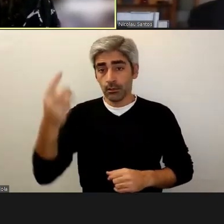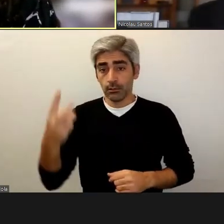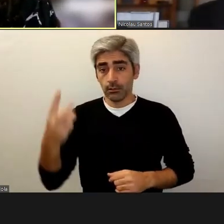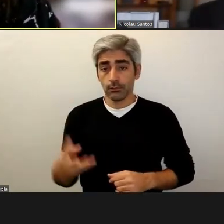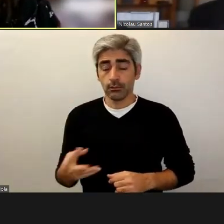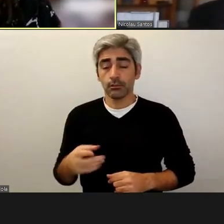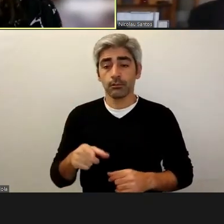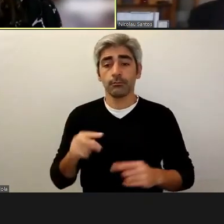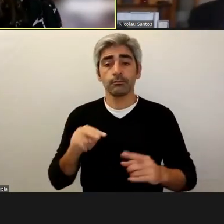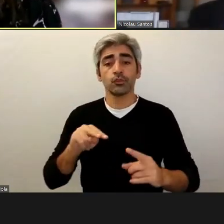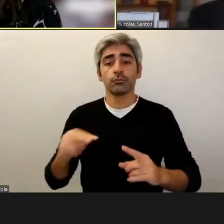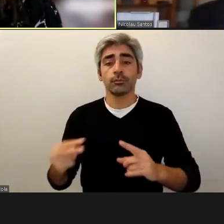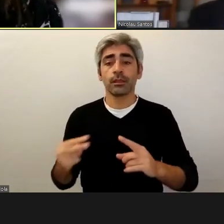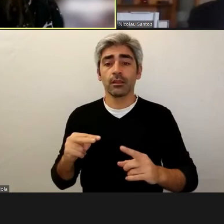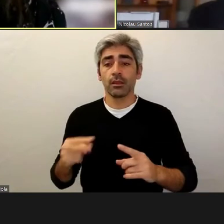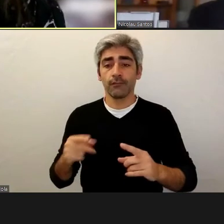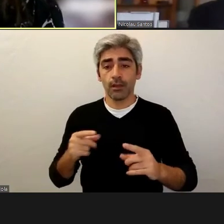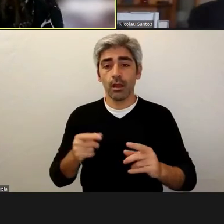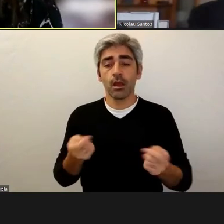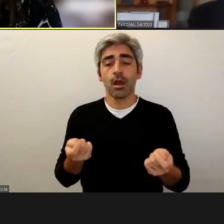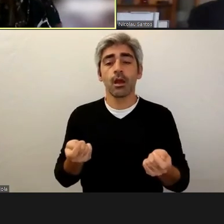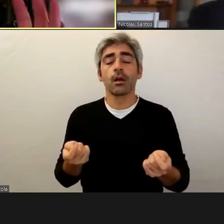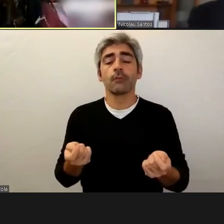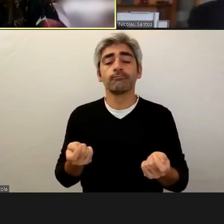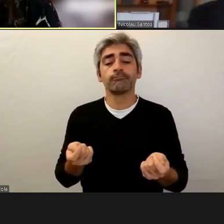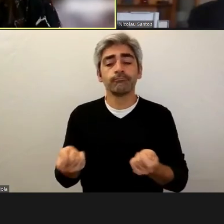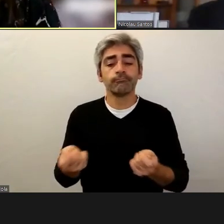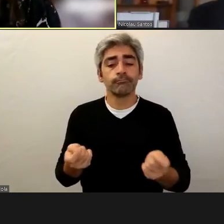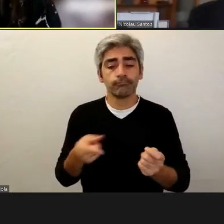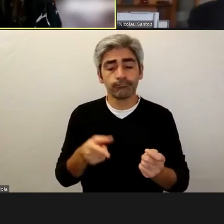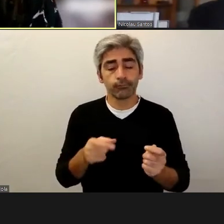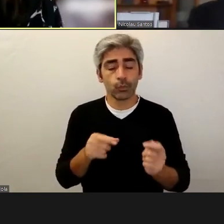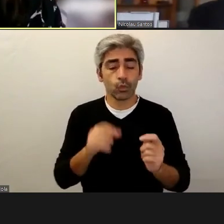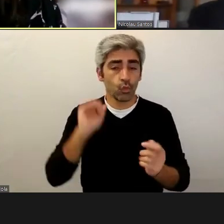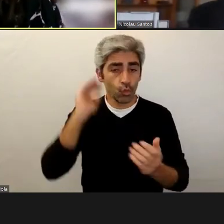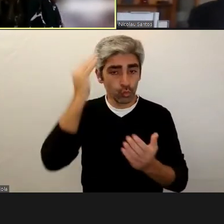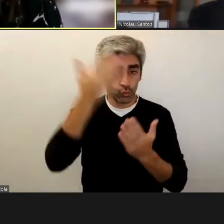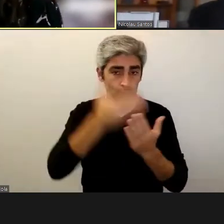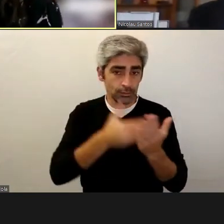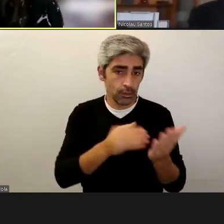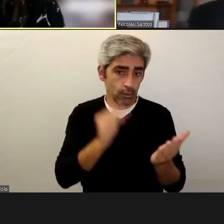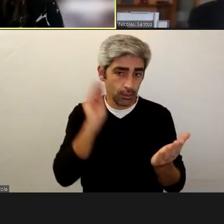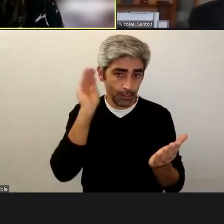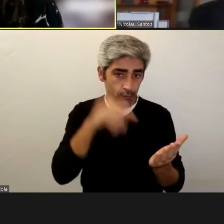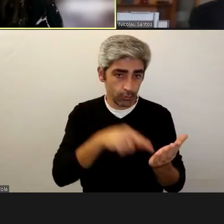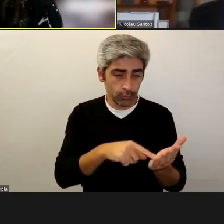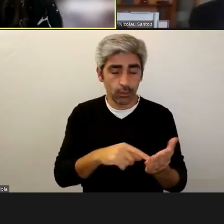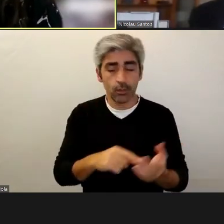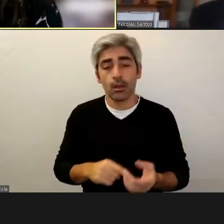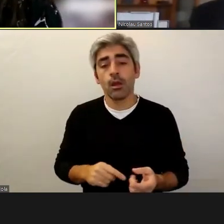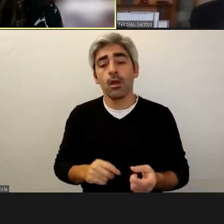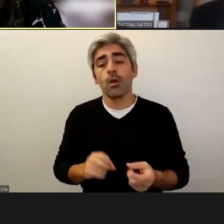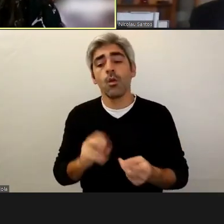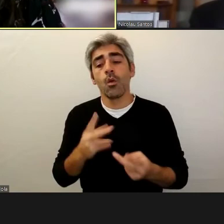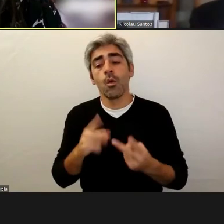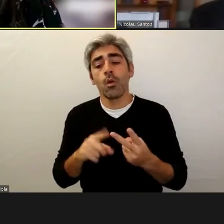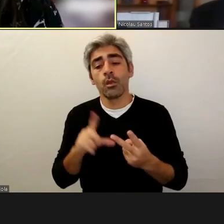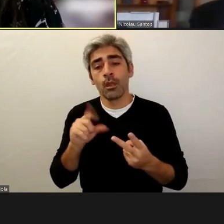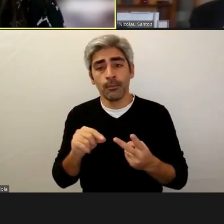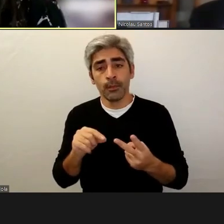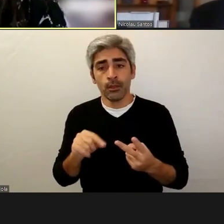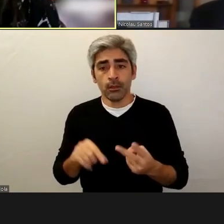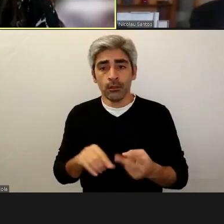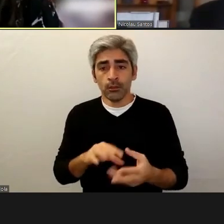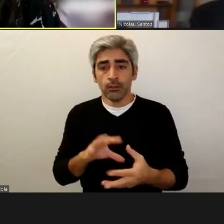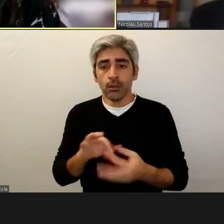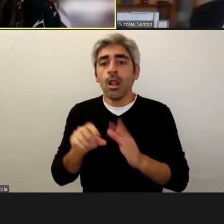vista da regulação, seja na Constituição, seja depois, por exemplo, designadamente nas